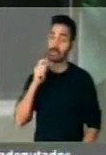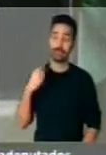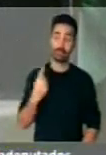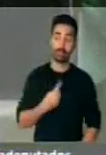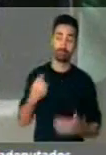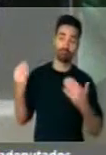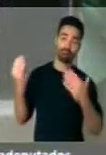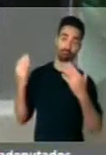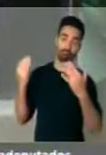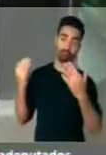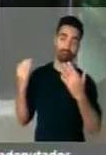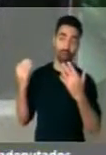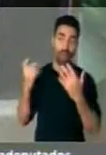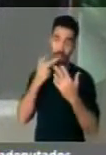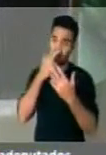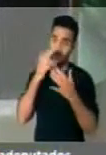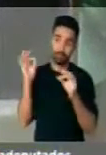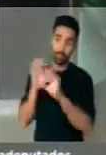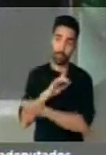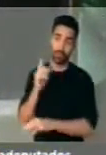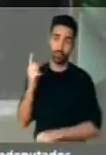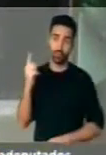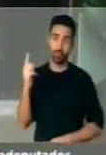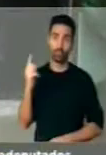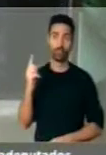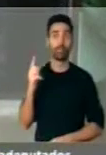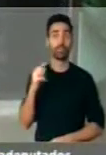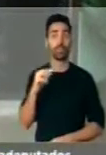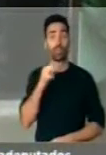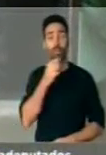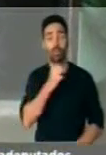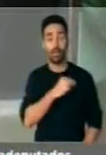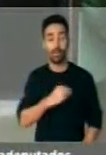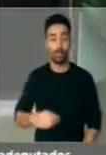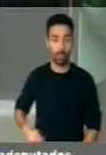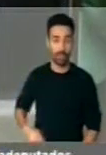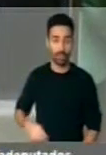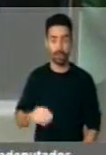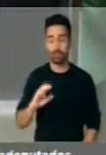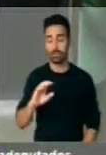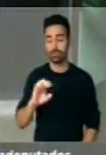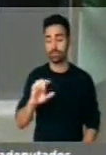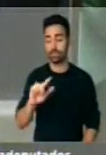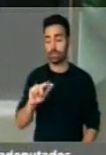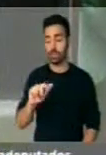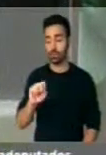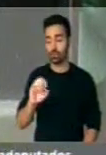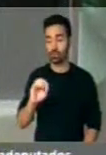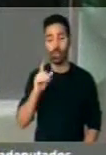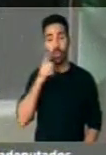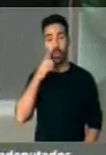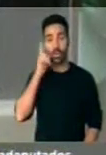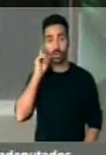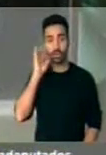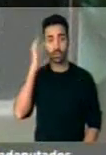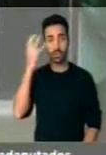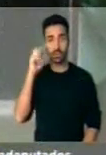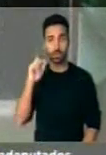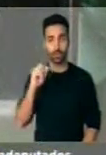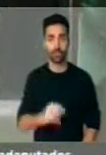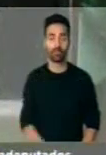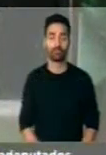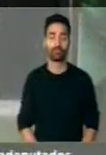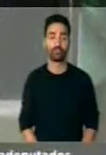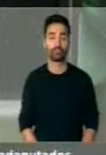nesse momento, ler decisão final do ministro Celso de Mello proferida ontem. Em juízo de